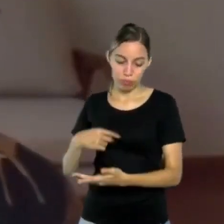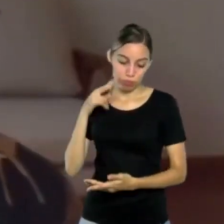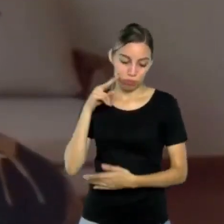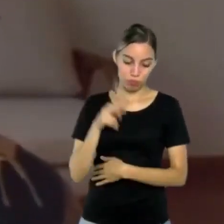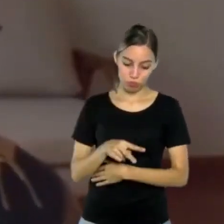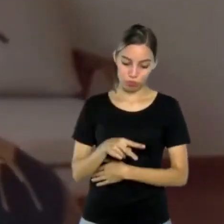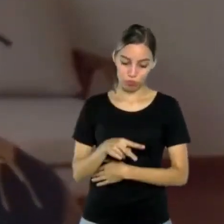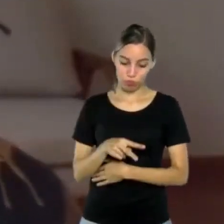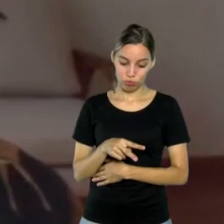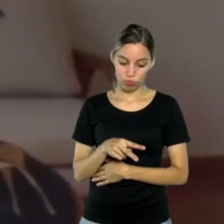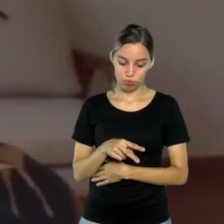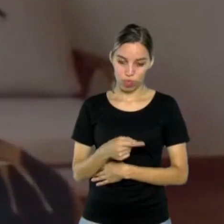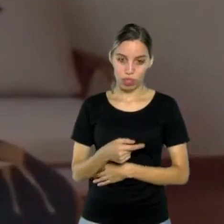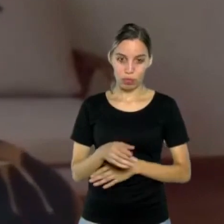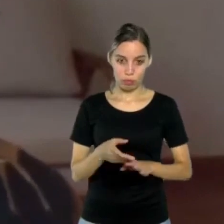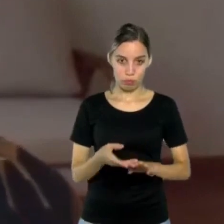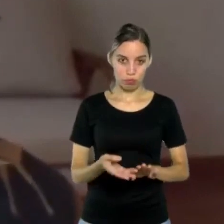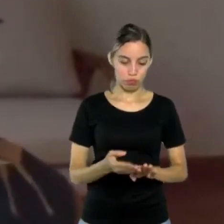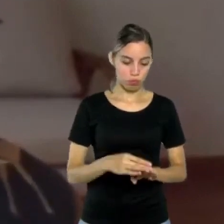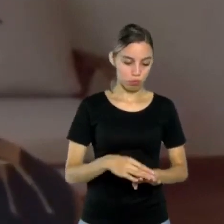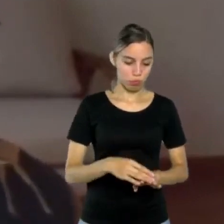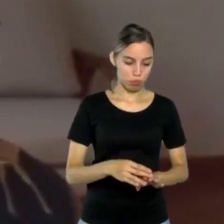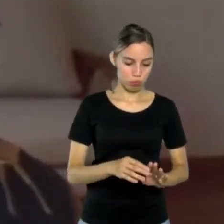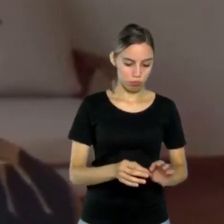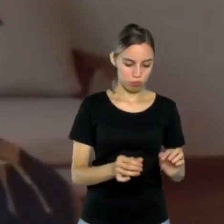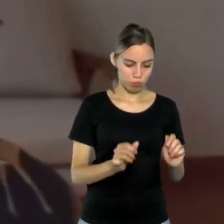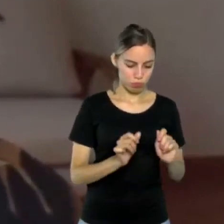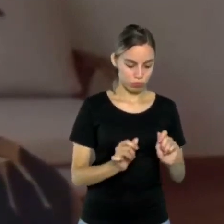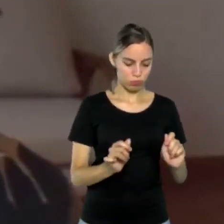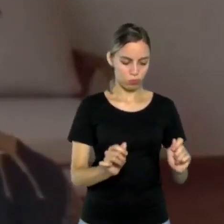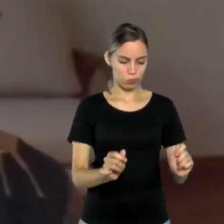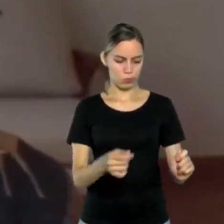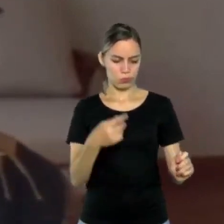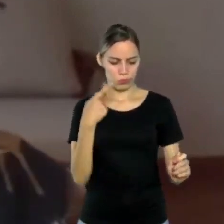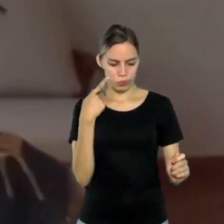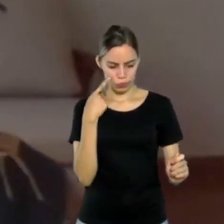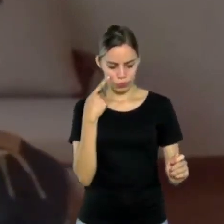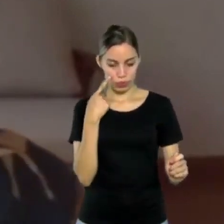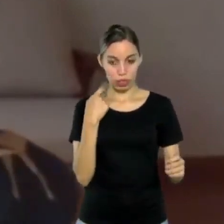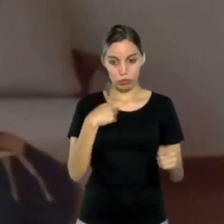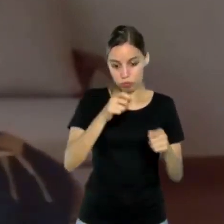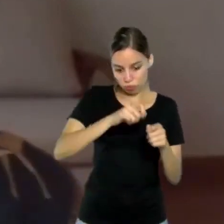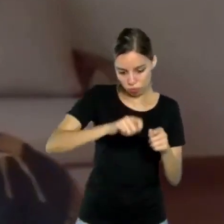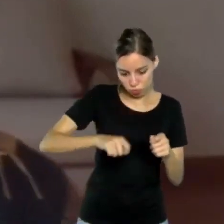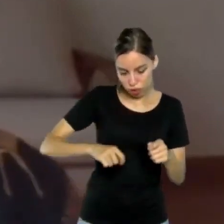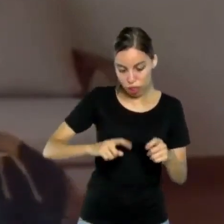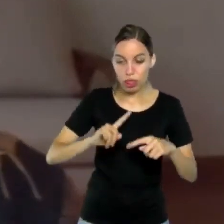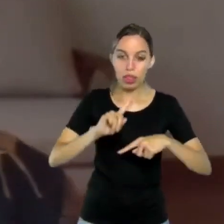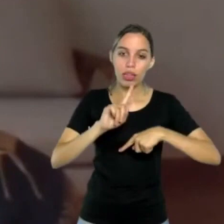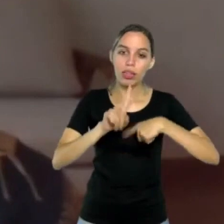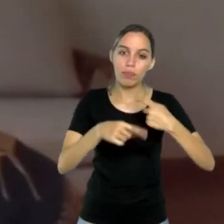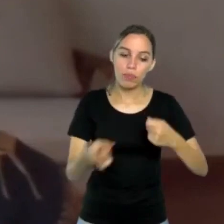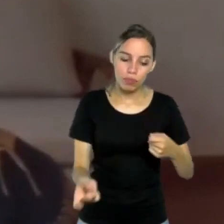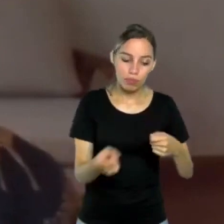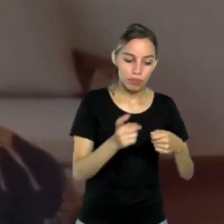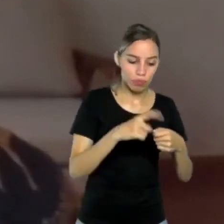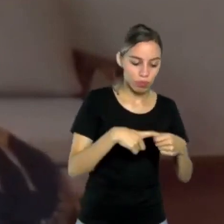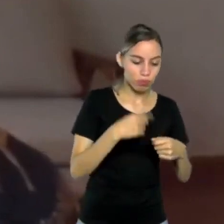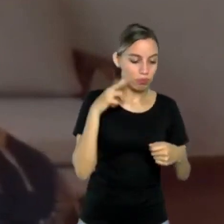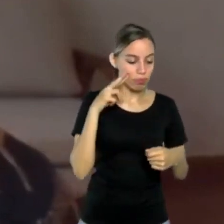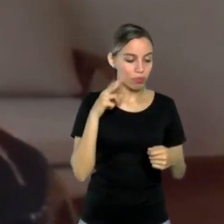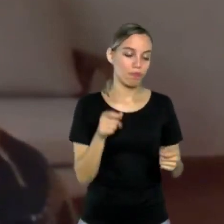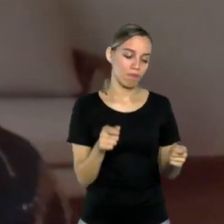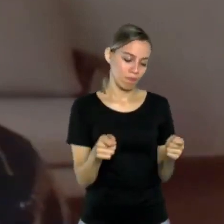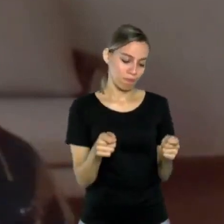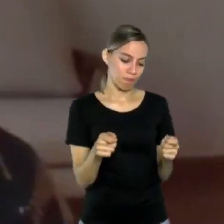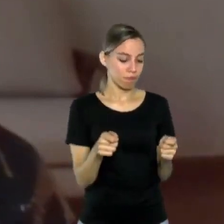um pouco de fora. Na hora que eu estou escrevendo, eu acho difícil fazer essa amarração. Depois que eu tenho alguma distância deles e olho para